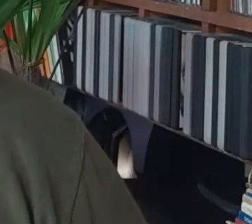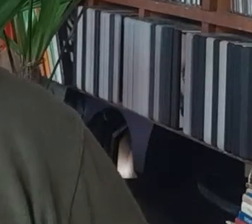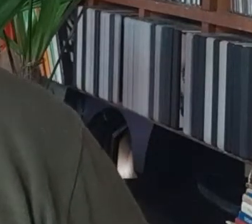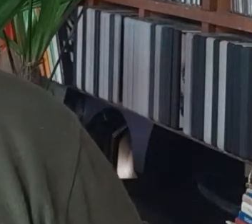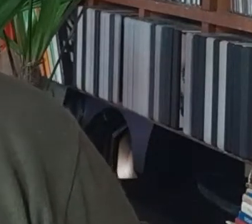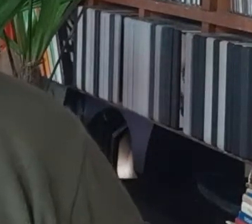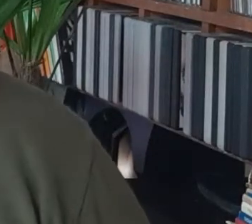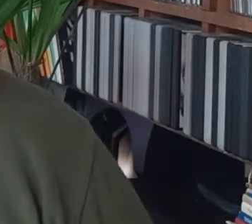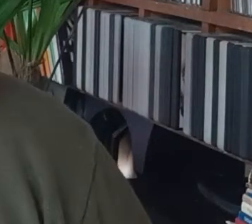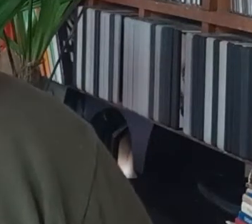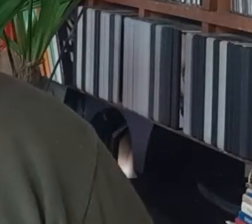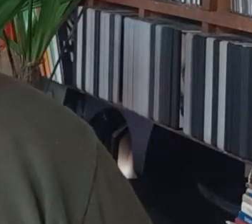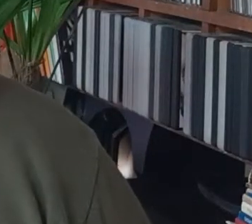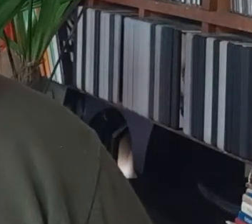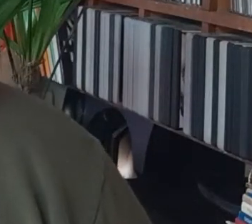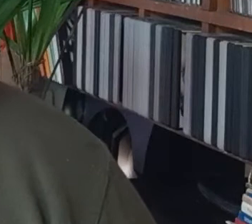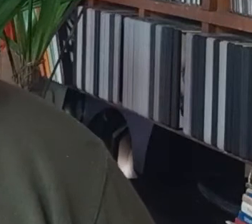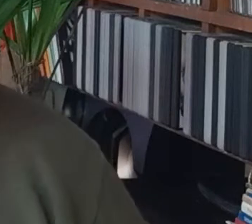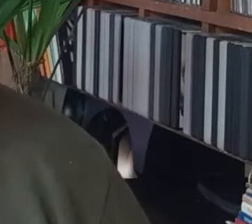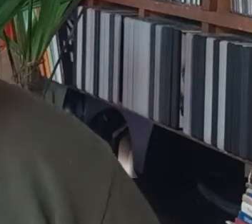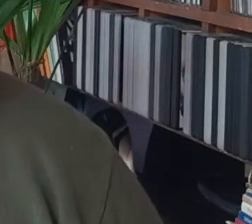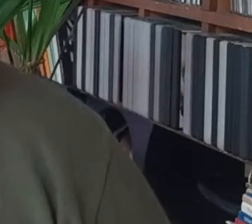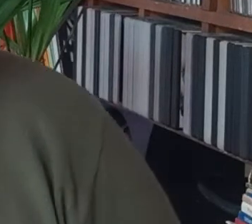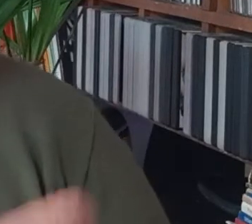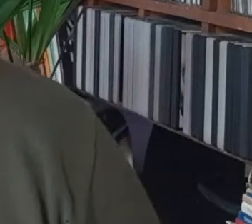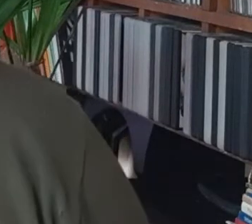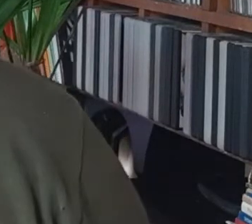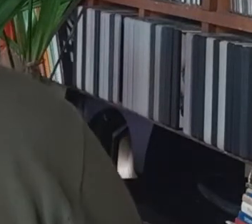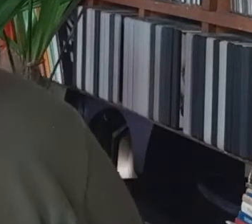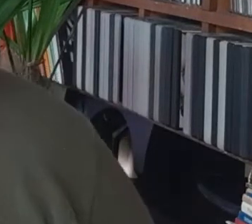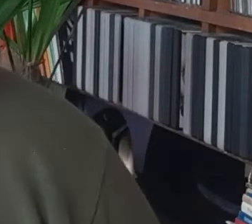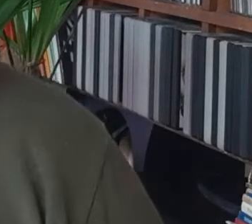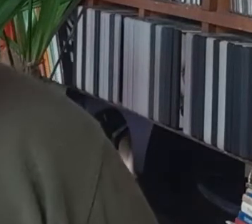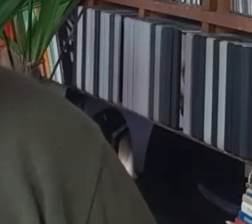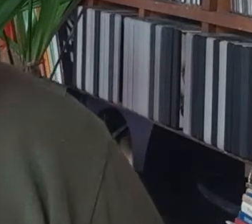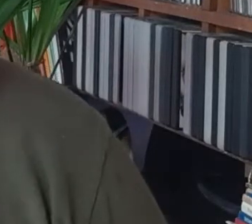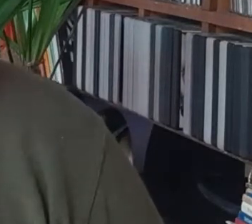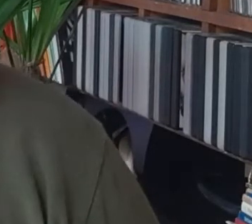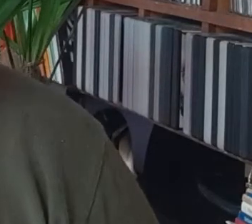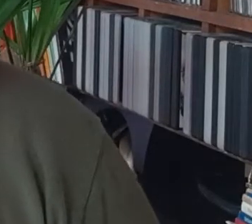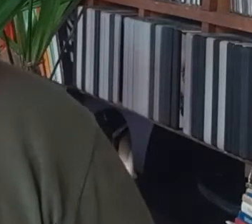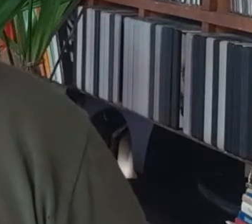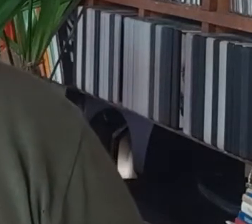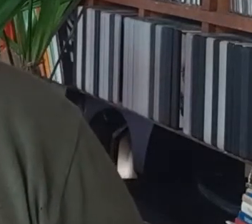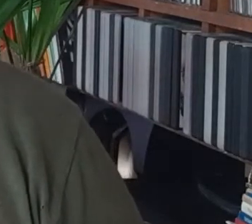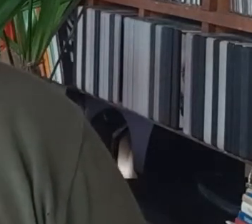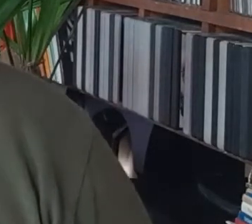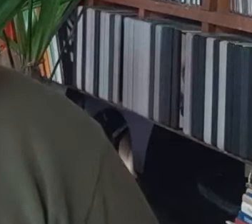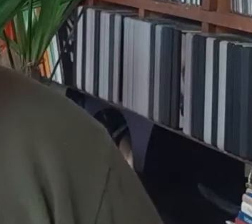natal. E para essa conversa convidamos Maria Eugênia Salcedo, educadora, curadora e pesquisadora da arte, cultura e